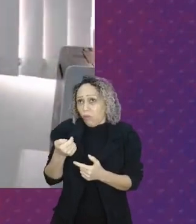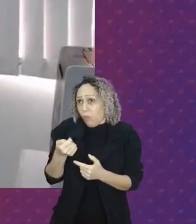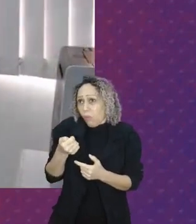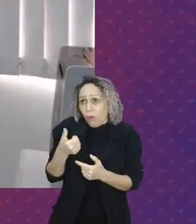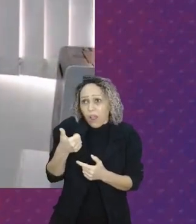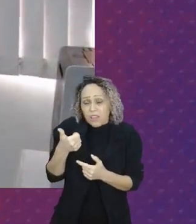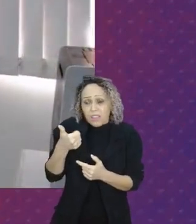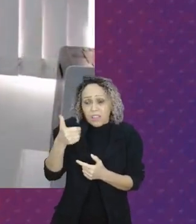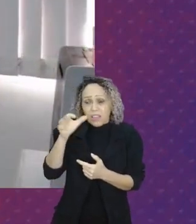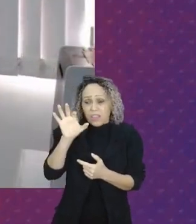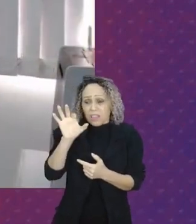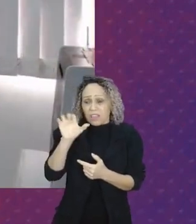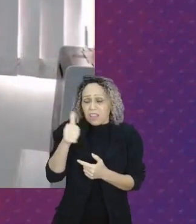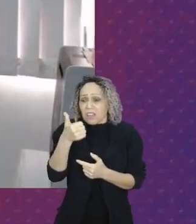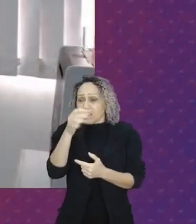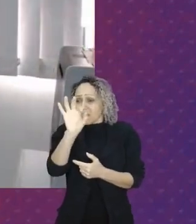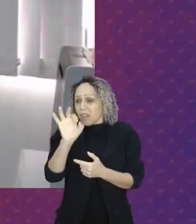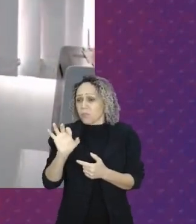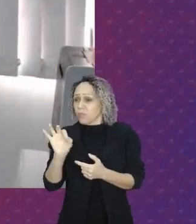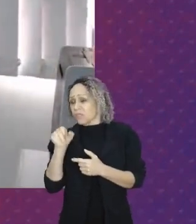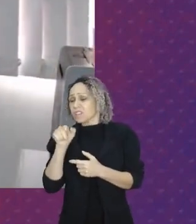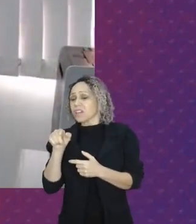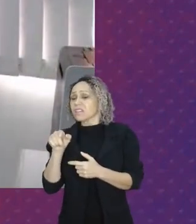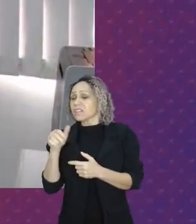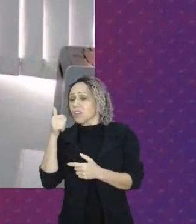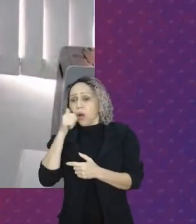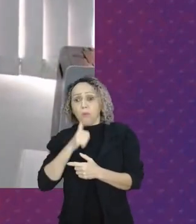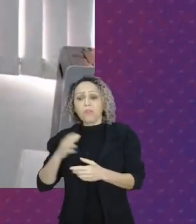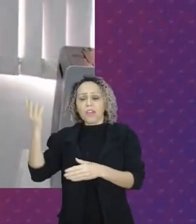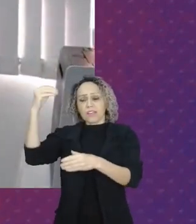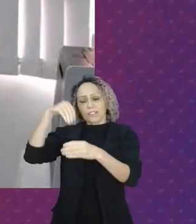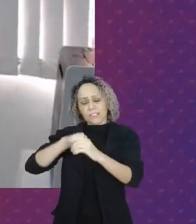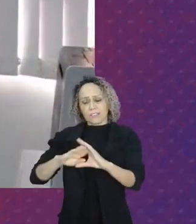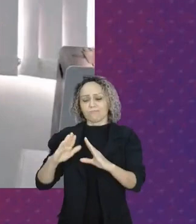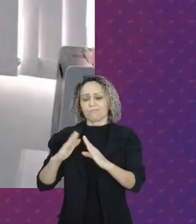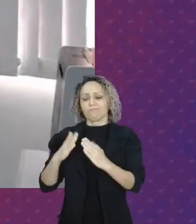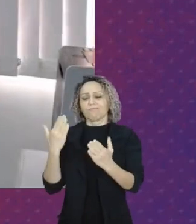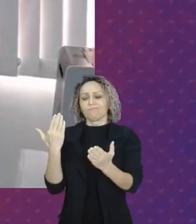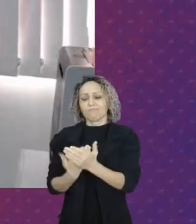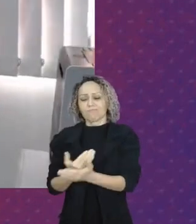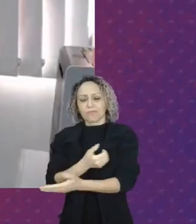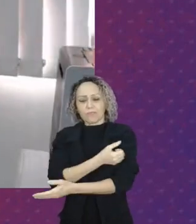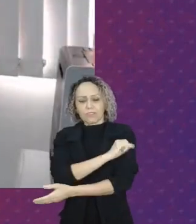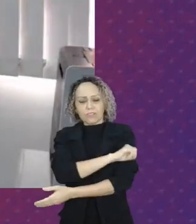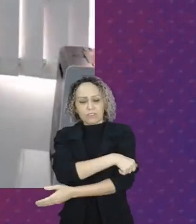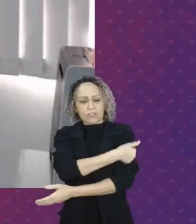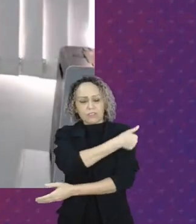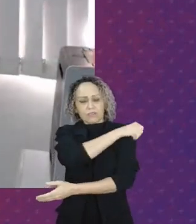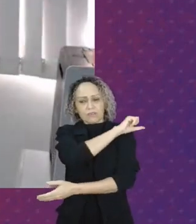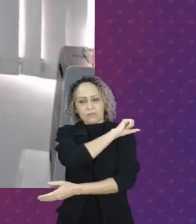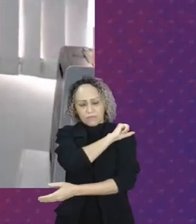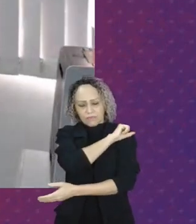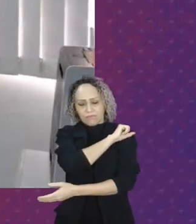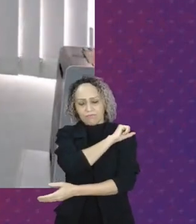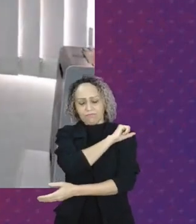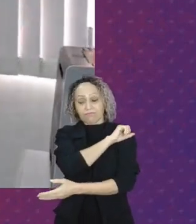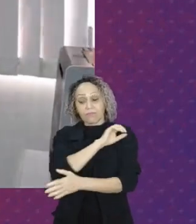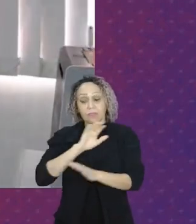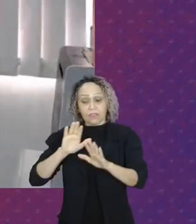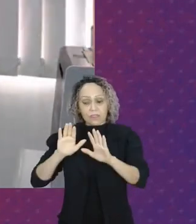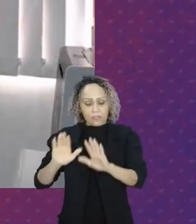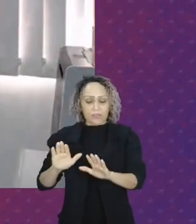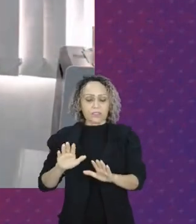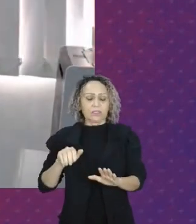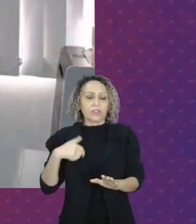nessas unidades de ensino. Porém, quando passamos para os anos finais do ensino